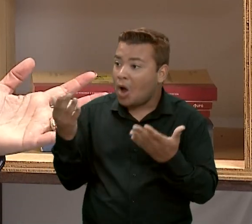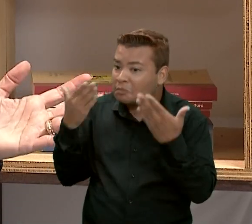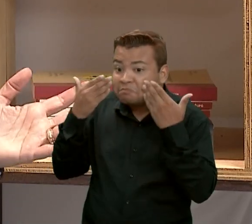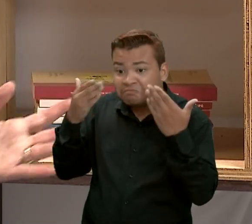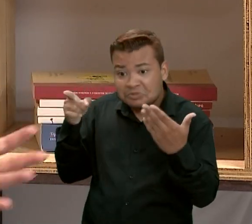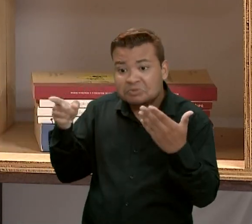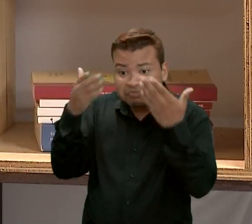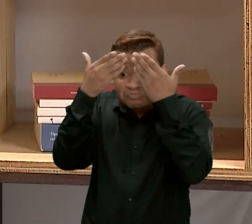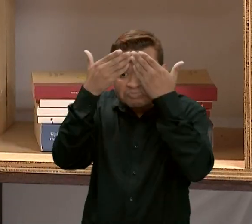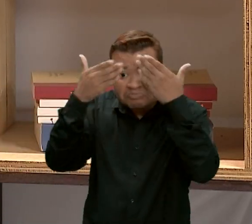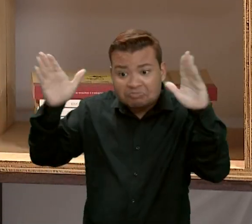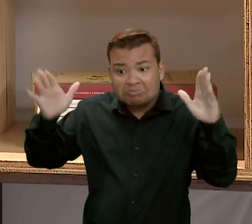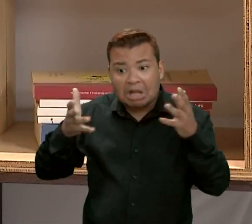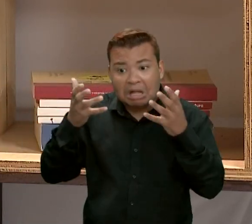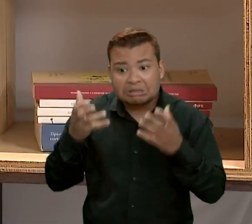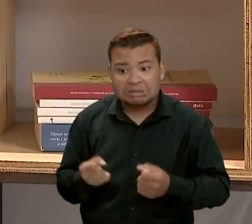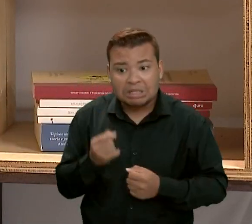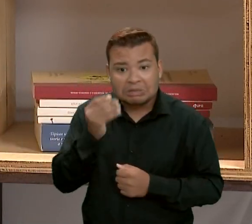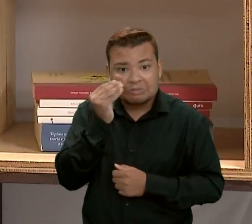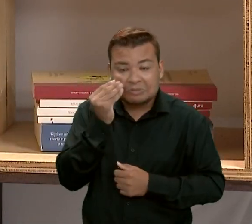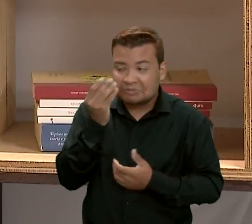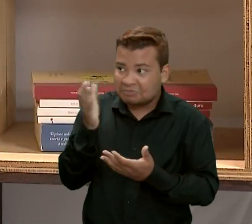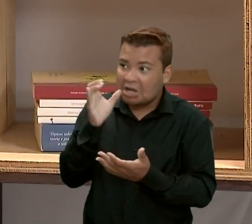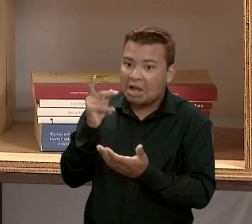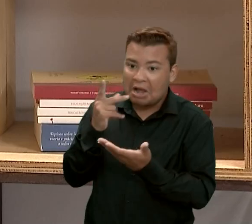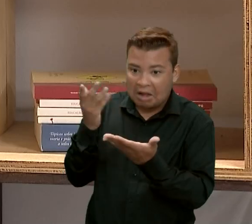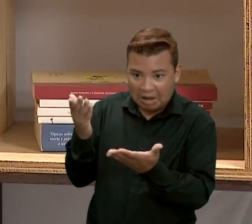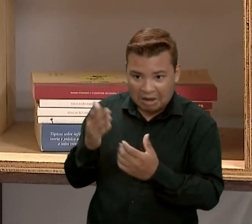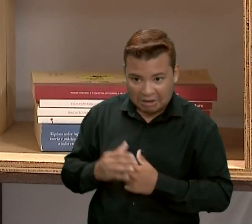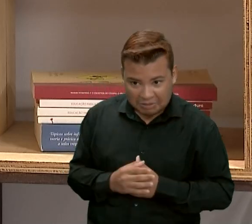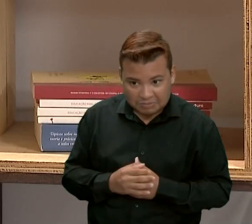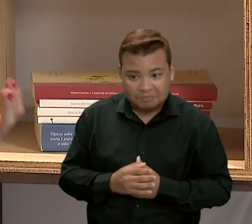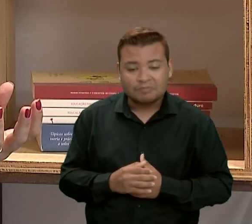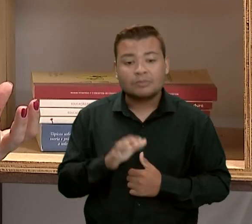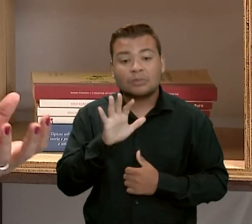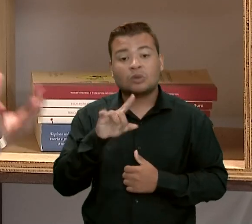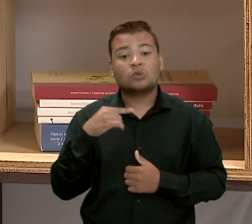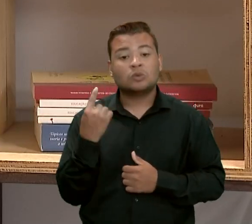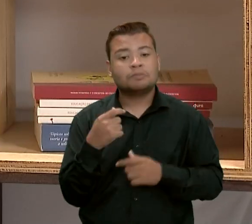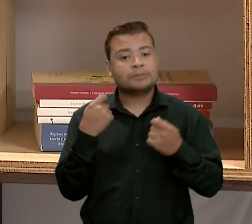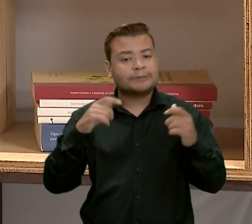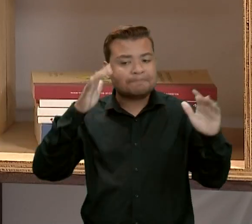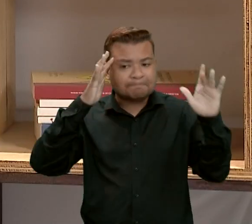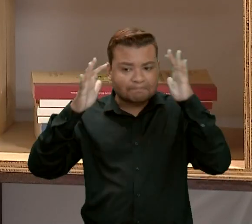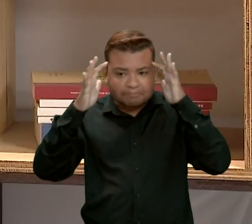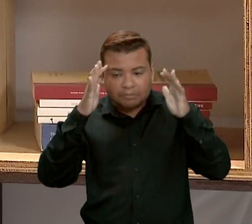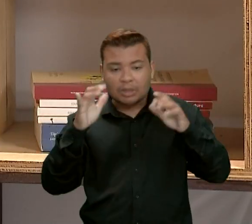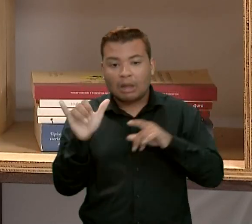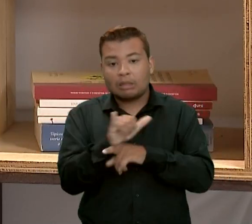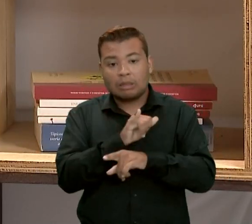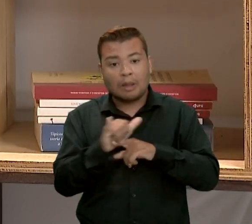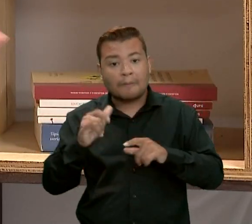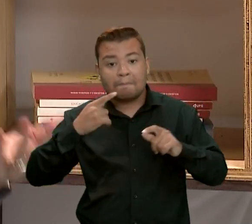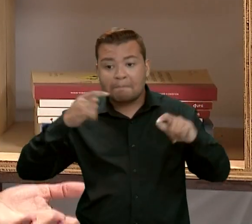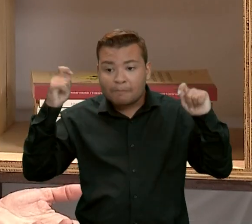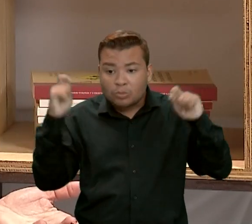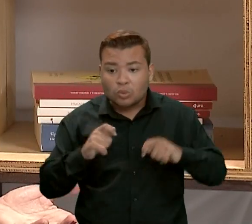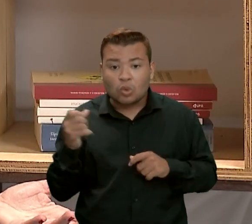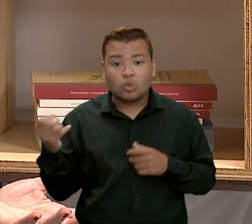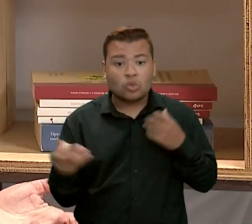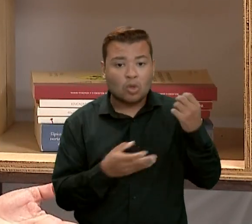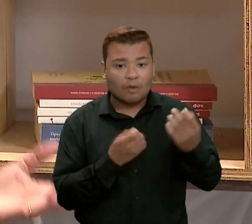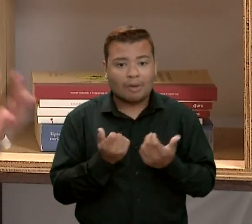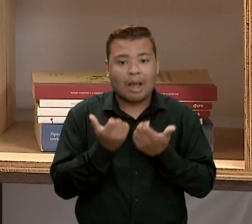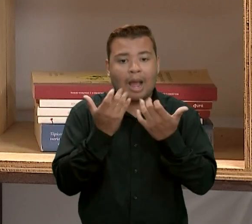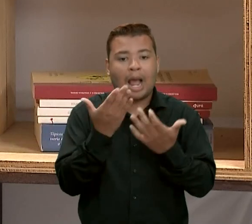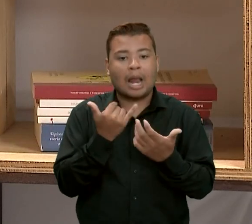super aberto a isso. Então, a gente tem que ter esse pensamento até para pensar essas novas possibilidades de alimentos para as